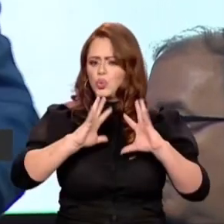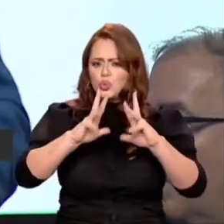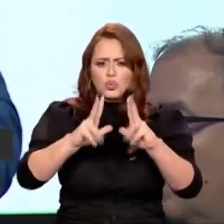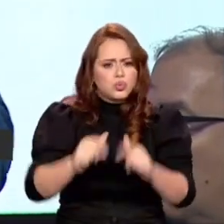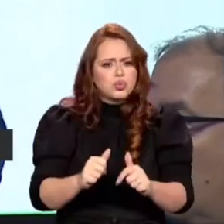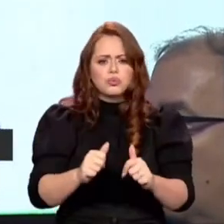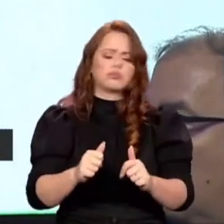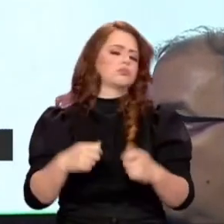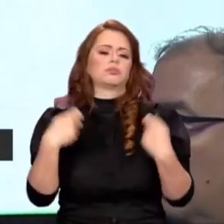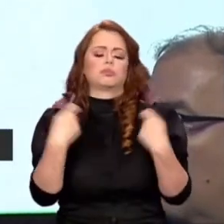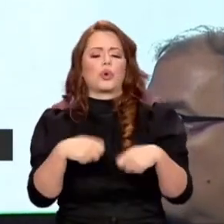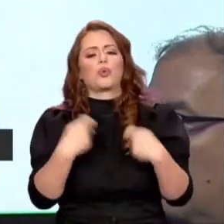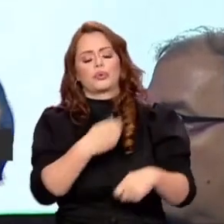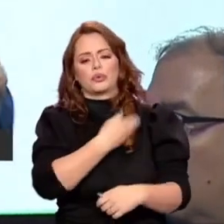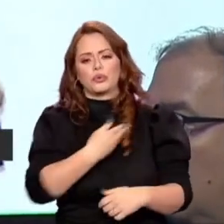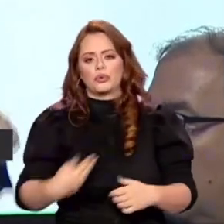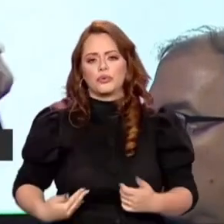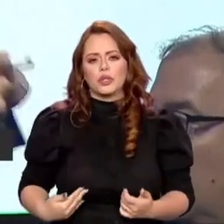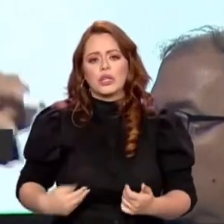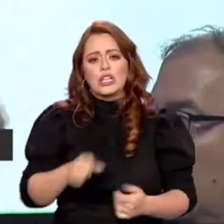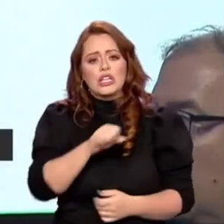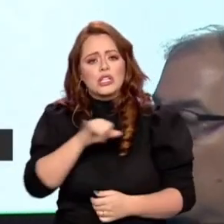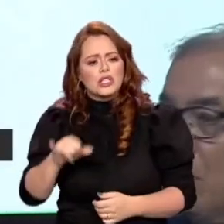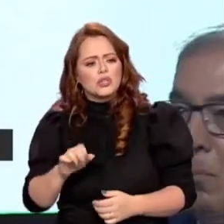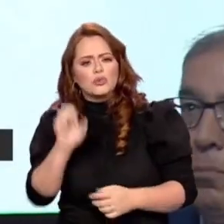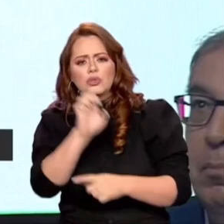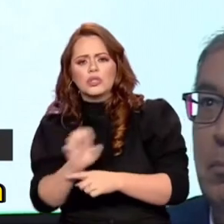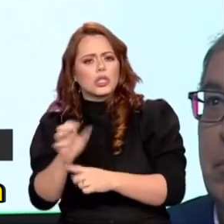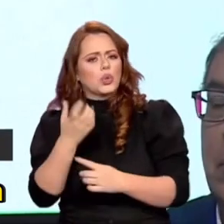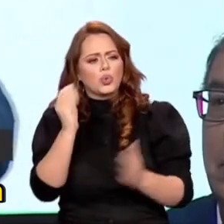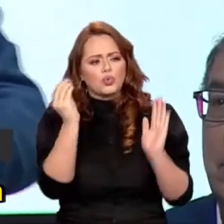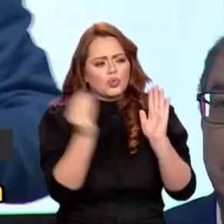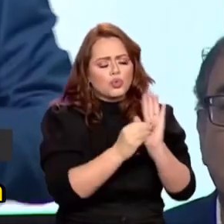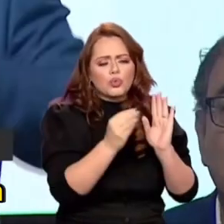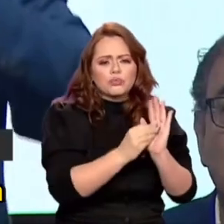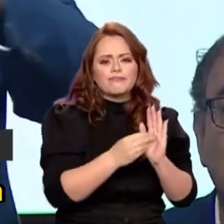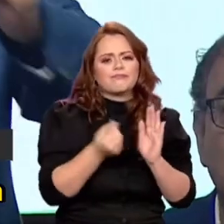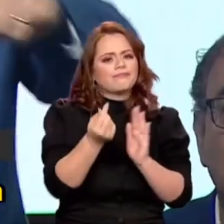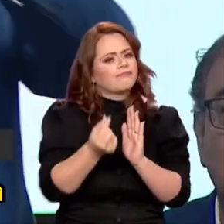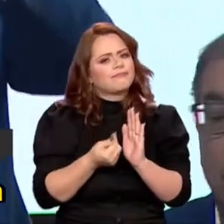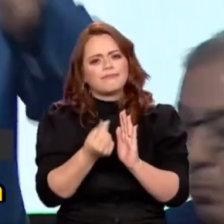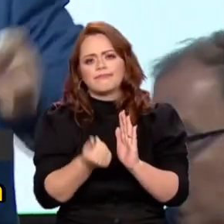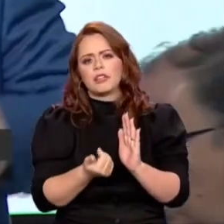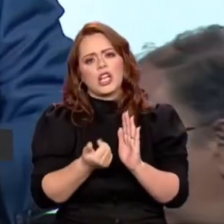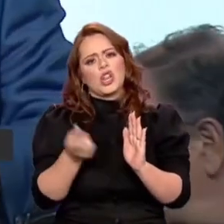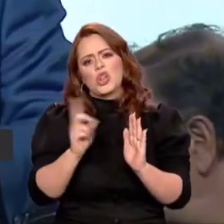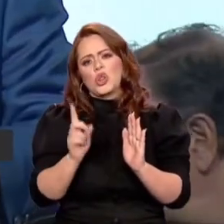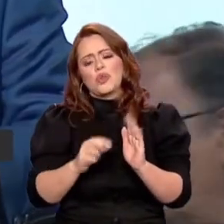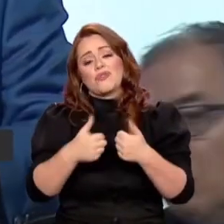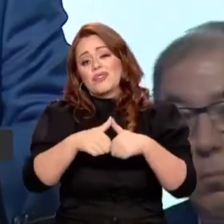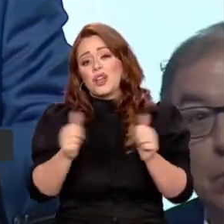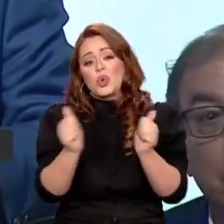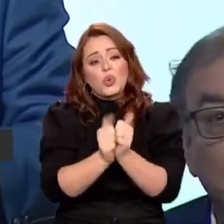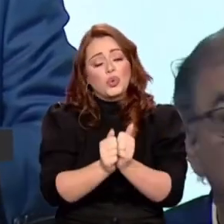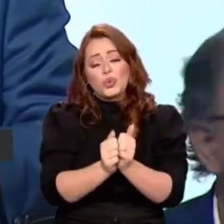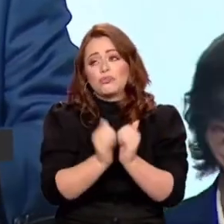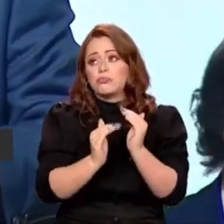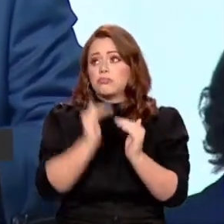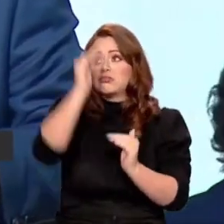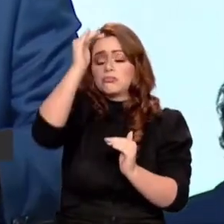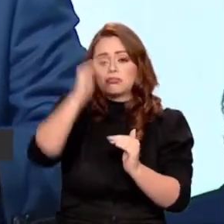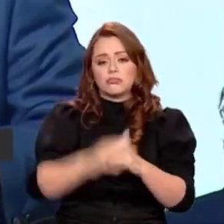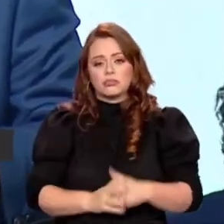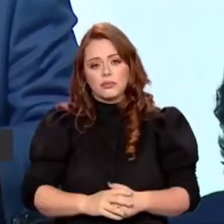mundo precisa do governo. Se não é o Estado colocar dinheiro, muitas vezes o agronegócio não estaria do tamanho que está